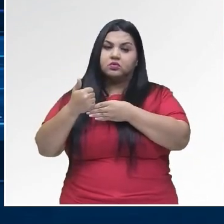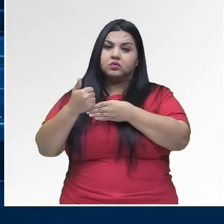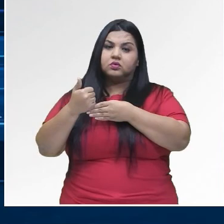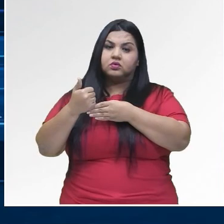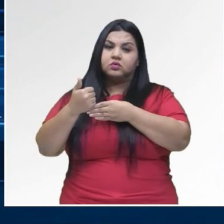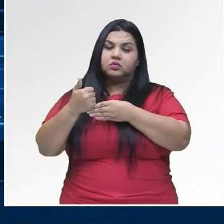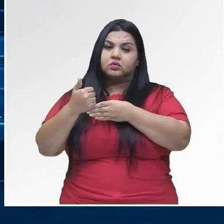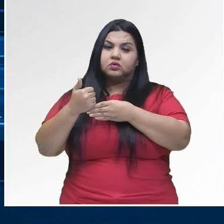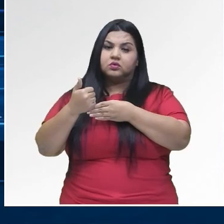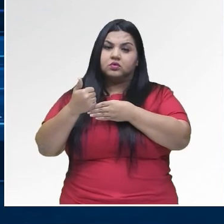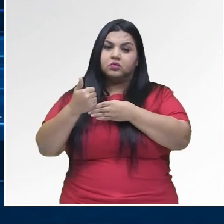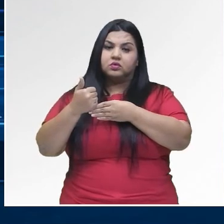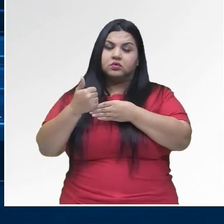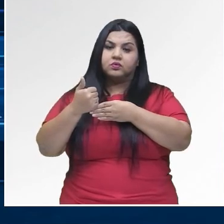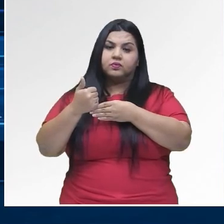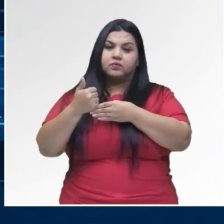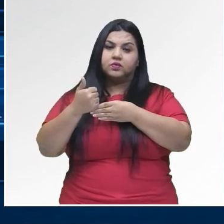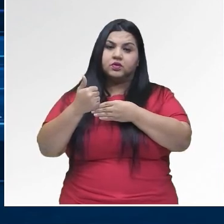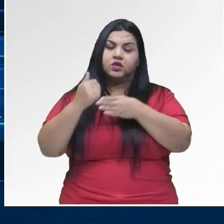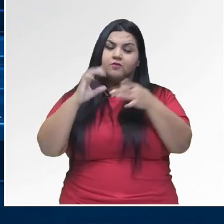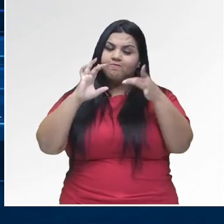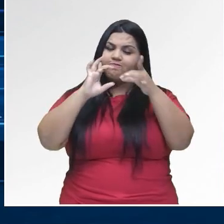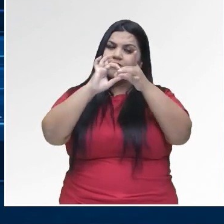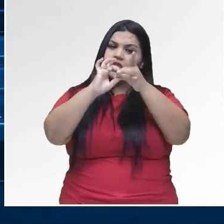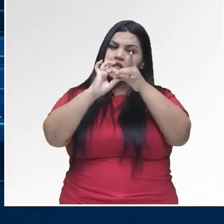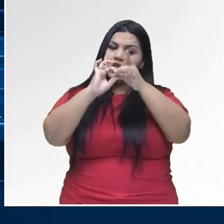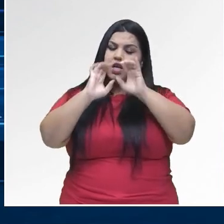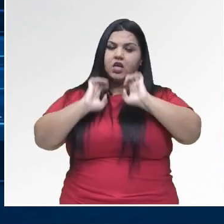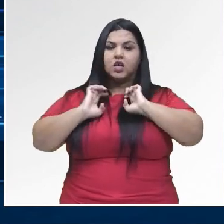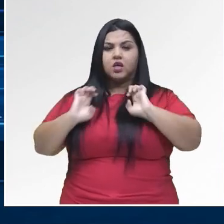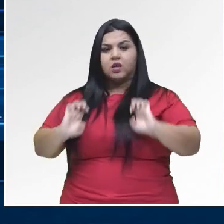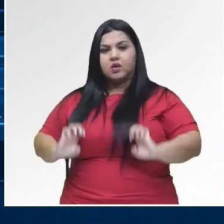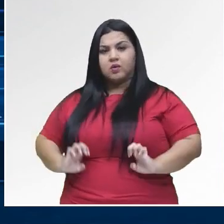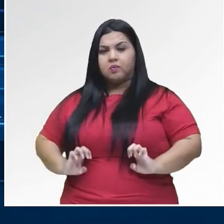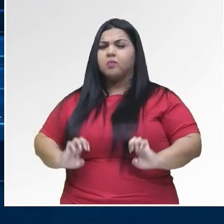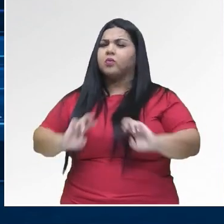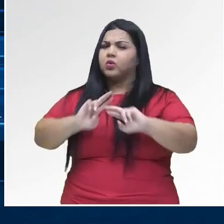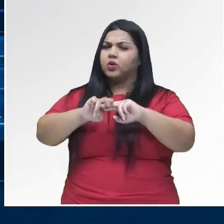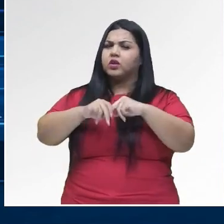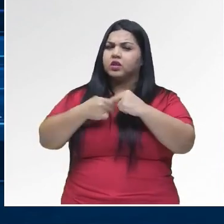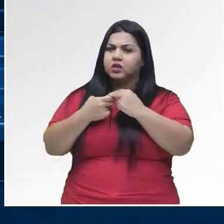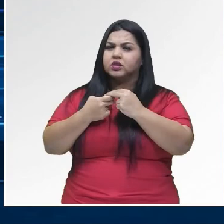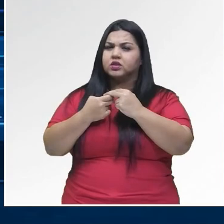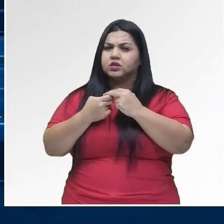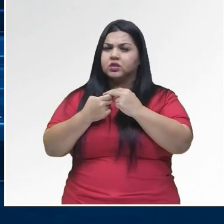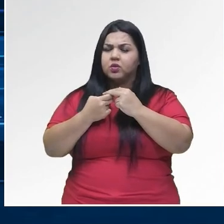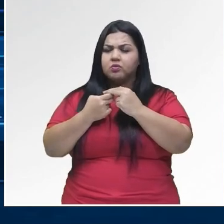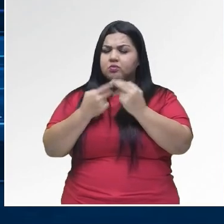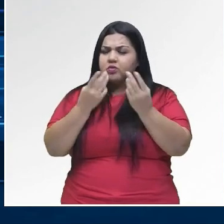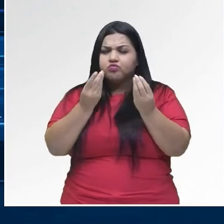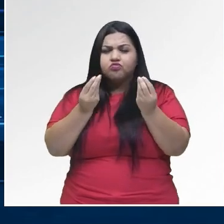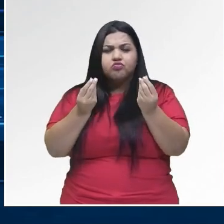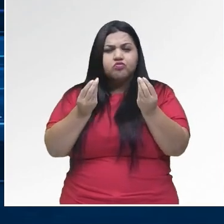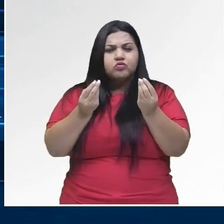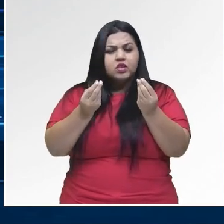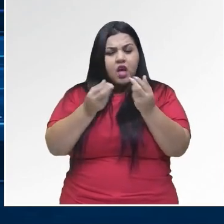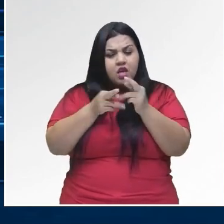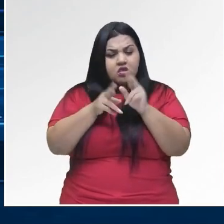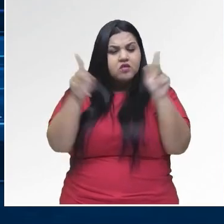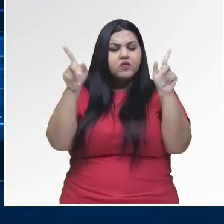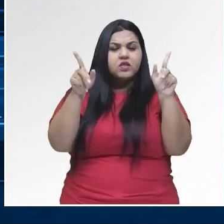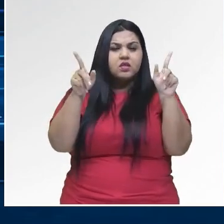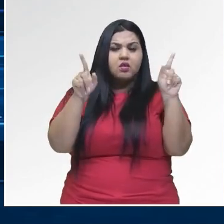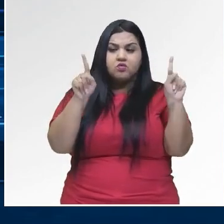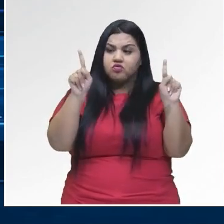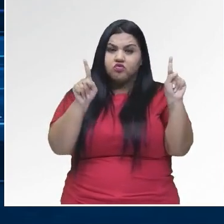está intimamente ligada com a ética, por isso que é muito sutil, né, a diferença